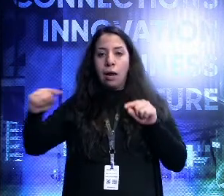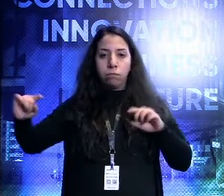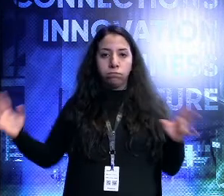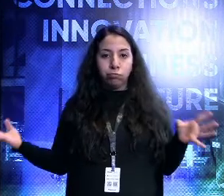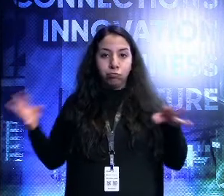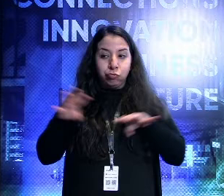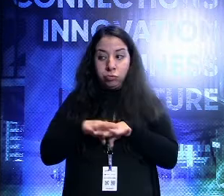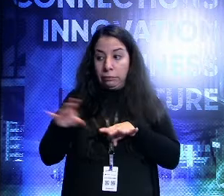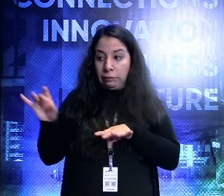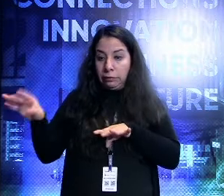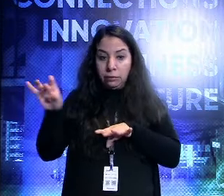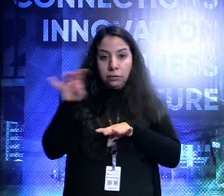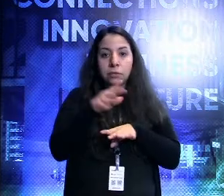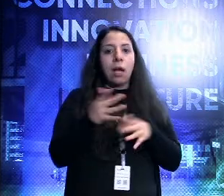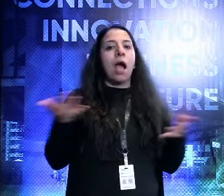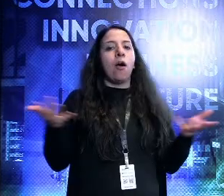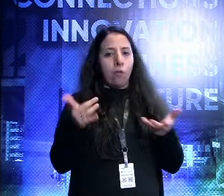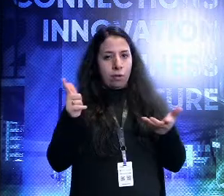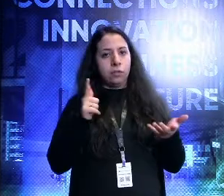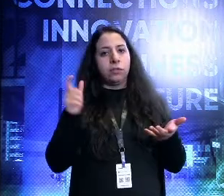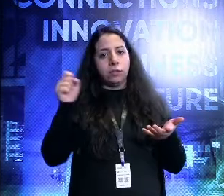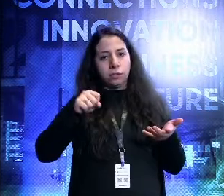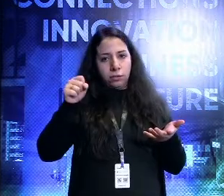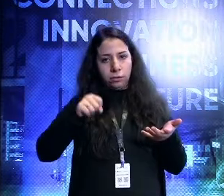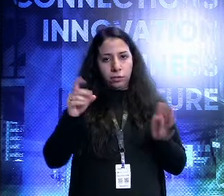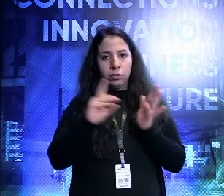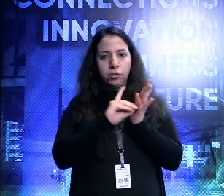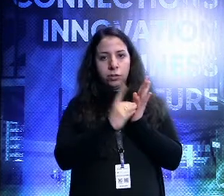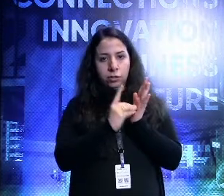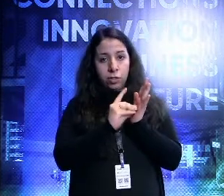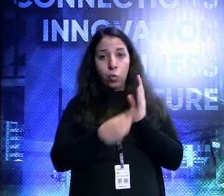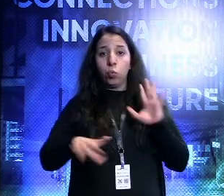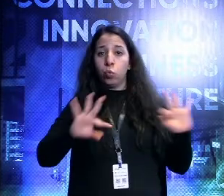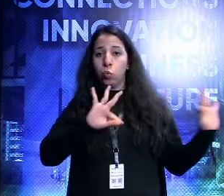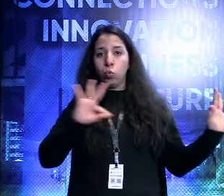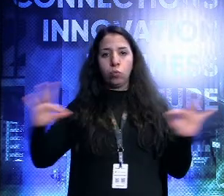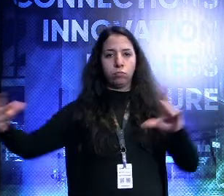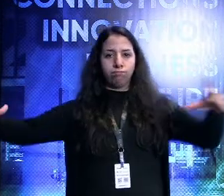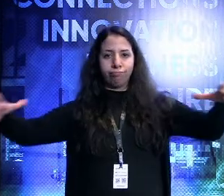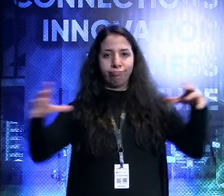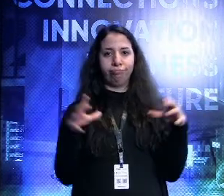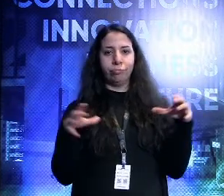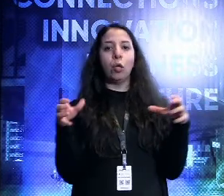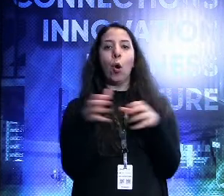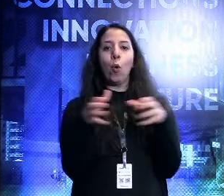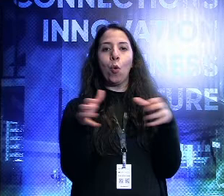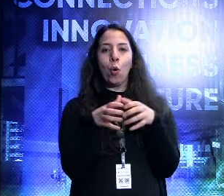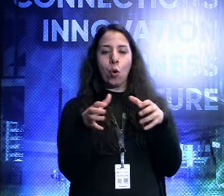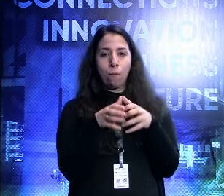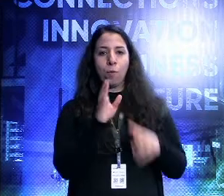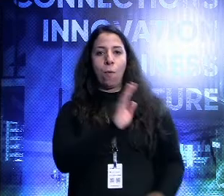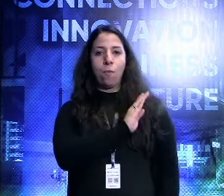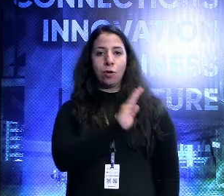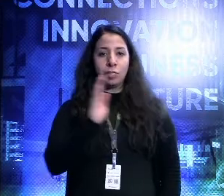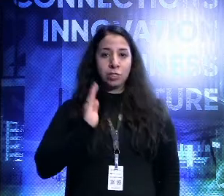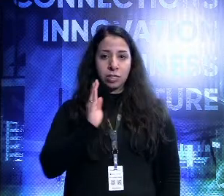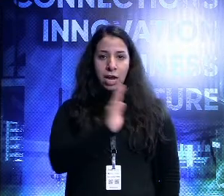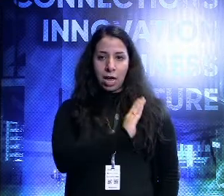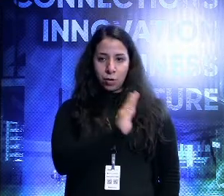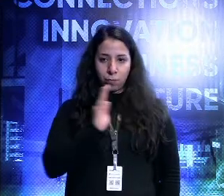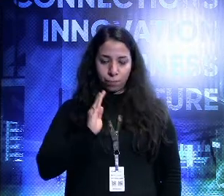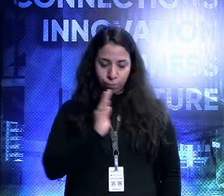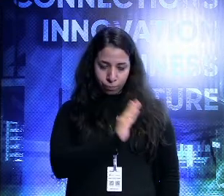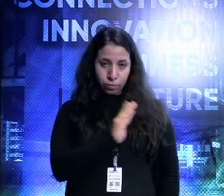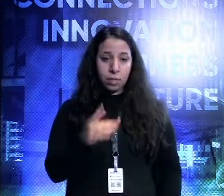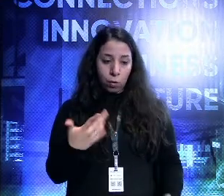produtos digitais agora próprios do Grupo Boticário, né? Então, mais de 2.300 pontos físicos conectados, 50% das vendas